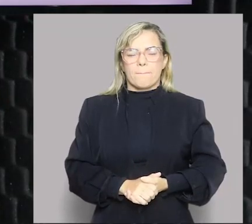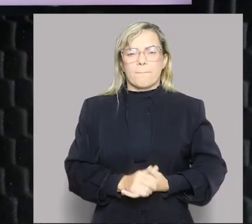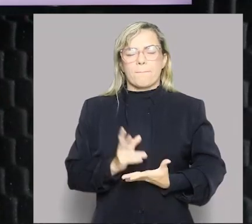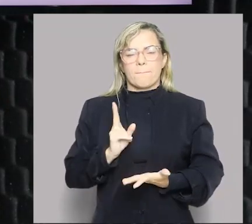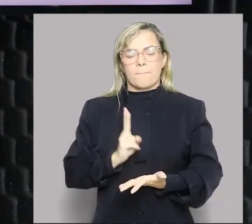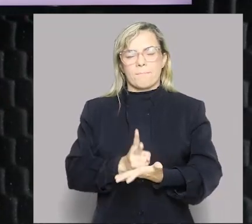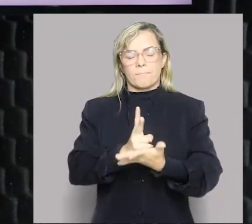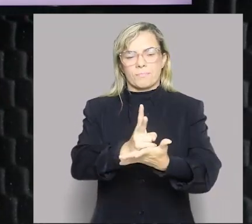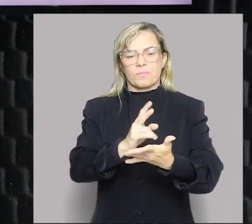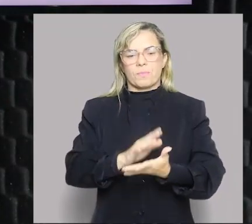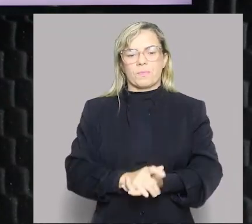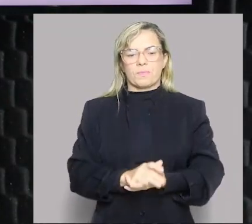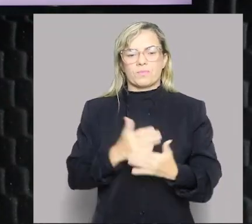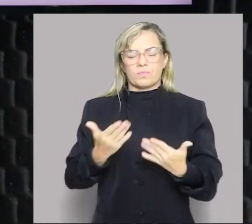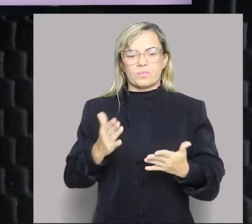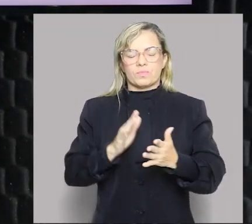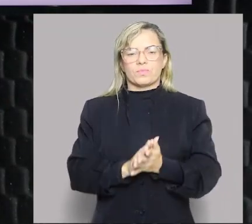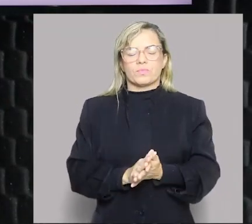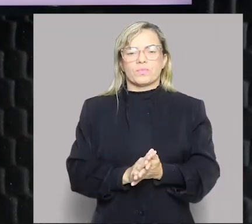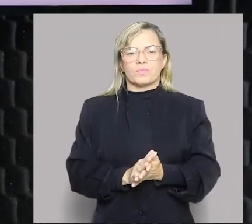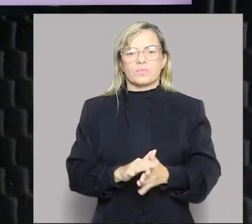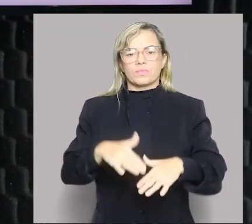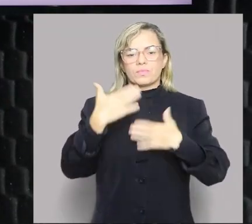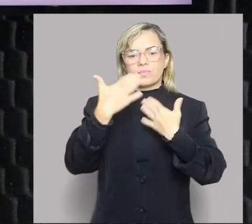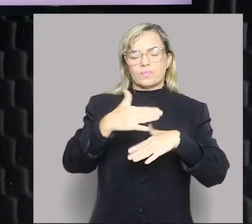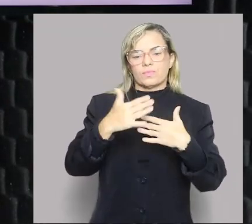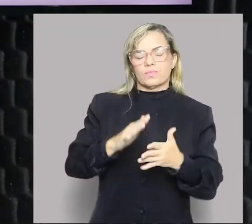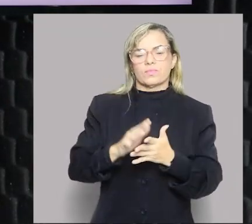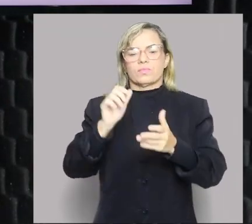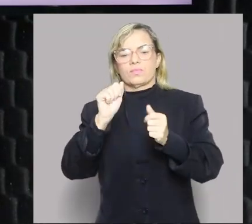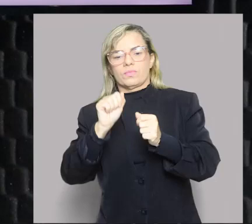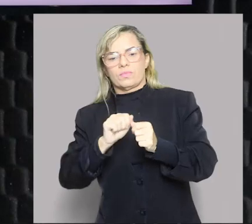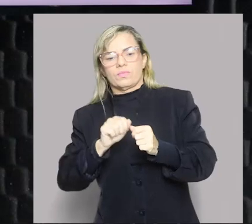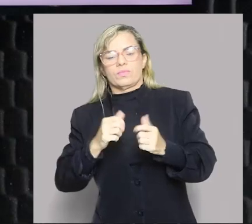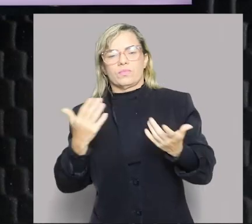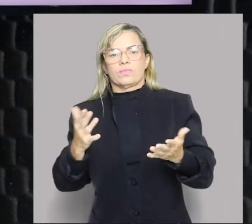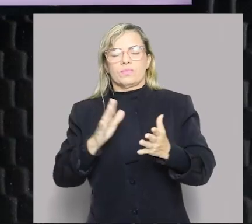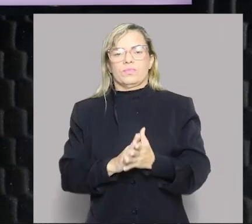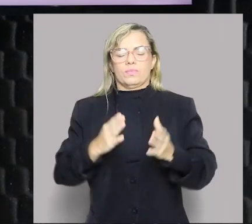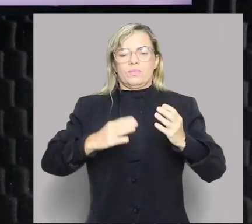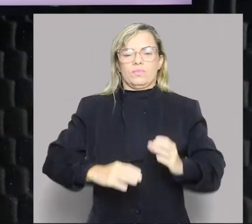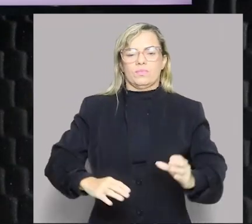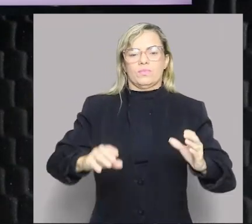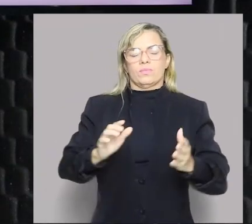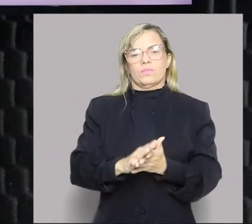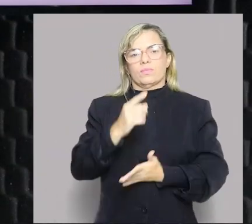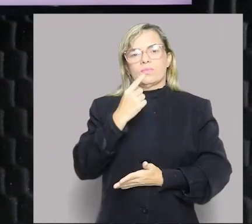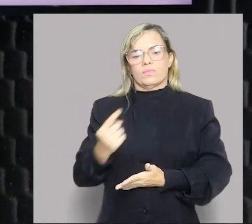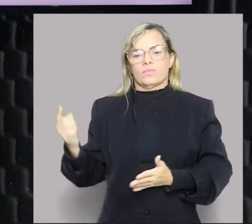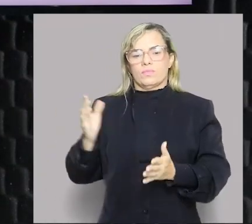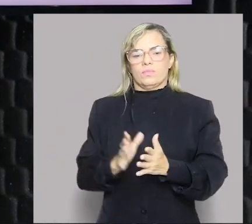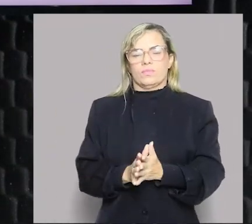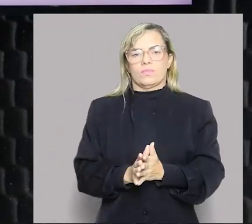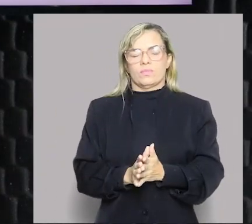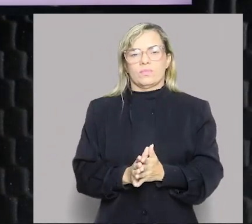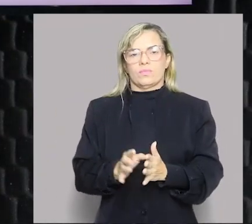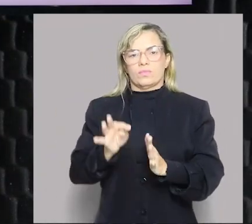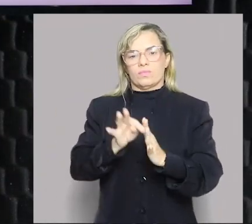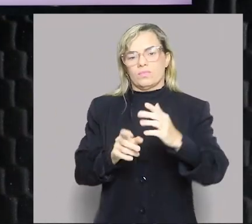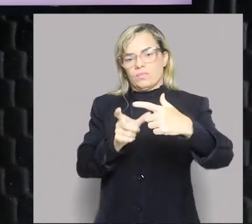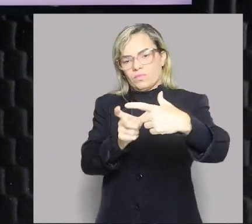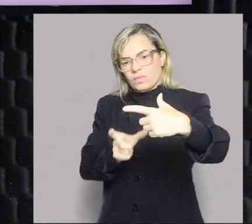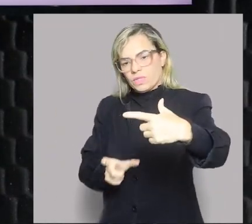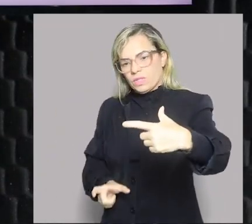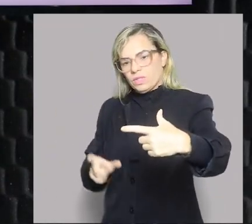sequência das questões da banca, né? Foi como eu já disse nos vídeos anteriores, textos um pouco mais extensos, né? Mas vamos lá, vamos